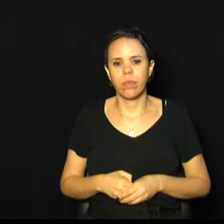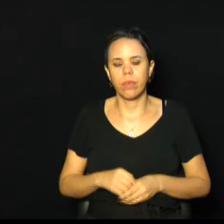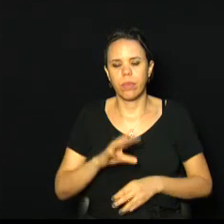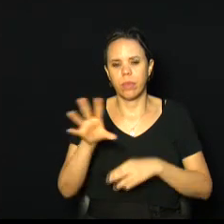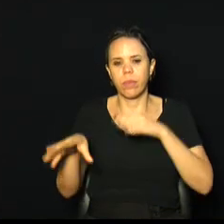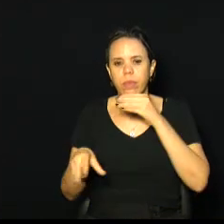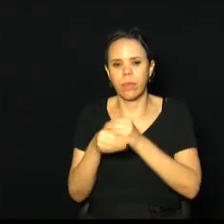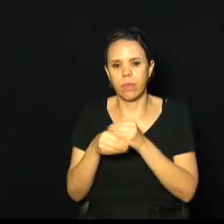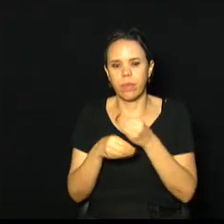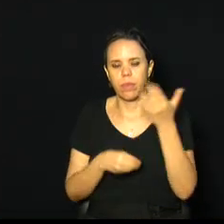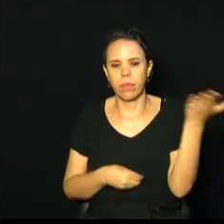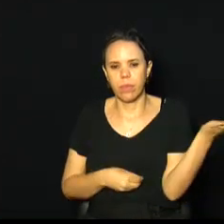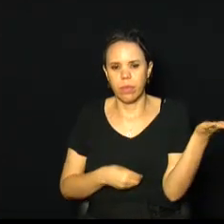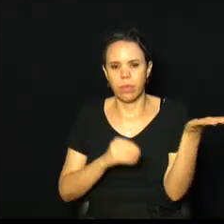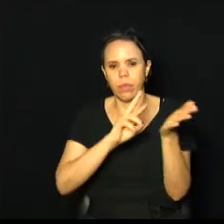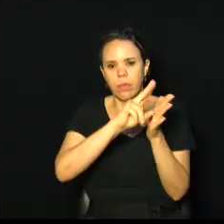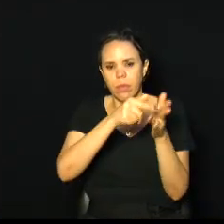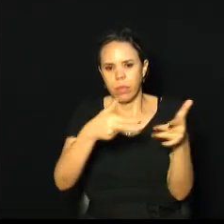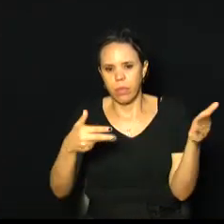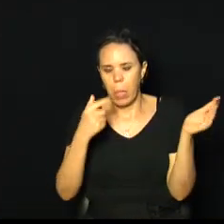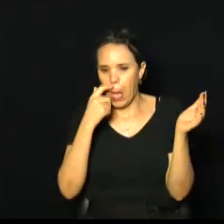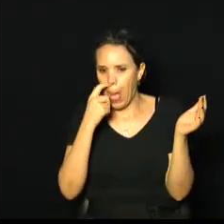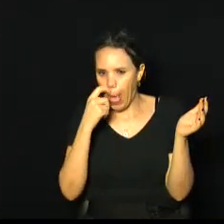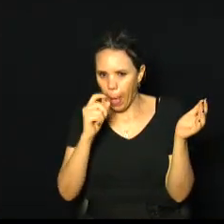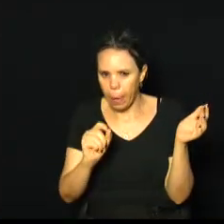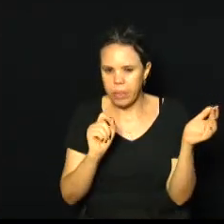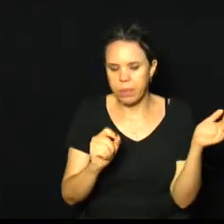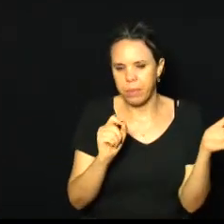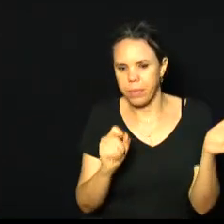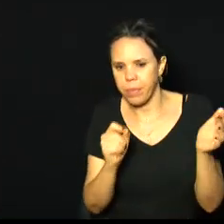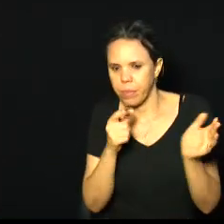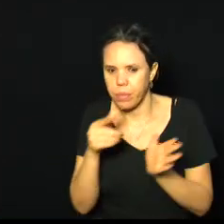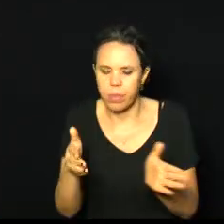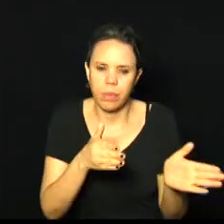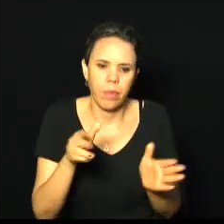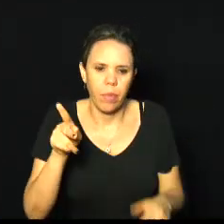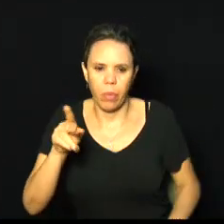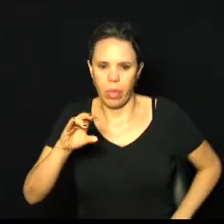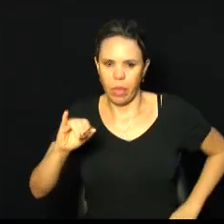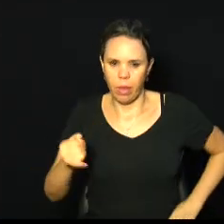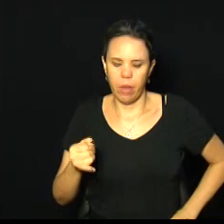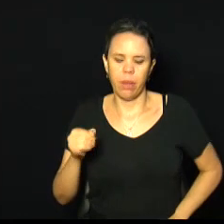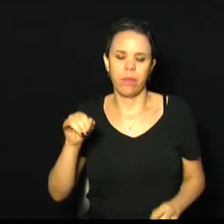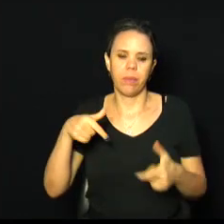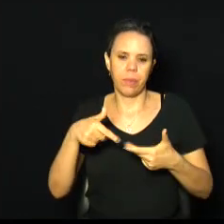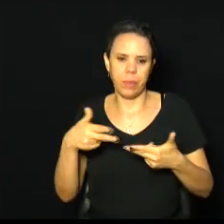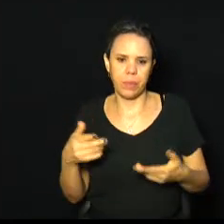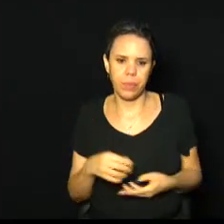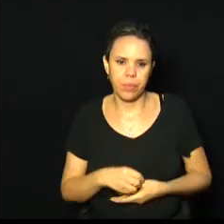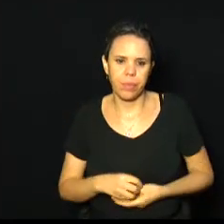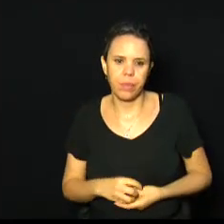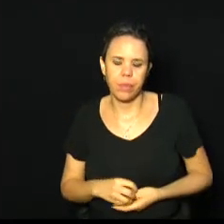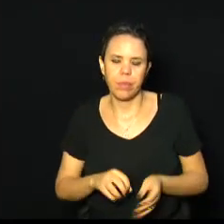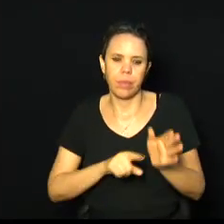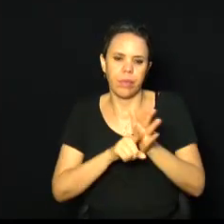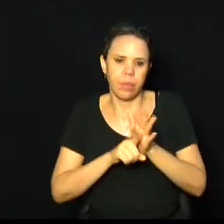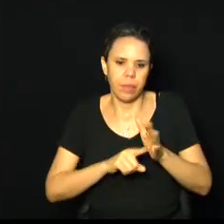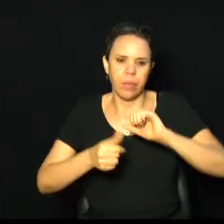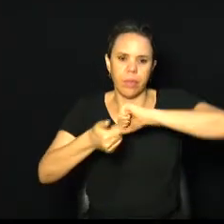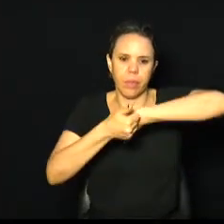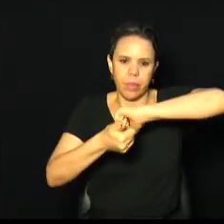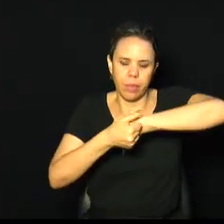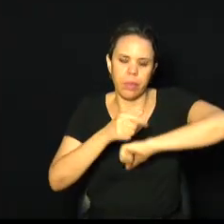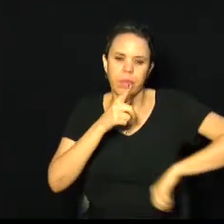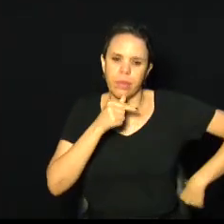complementar, aí os vários indicadores que a bacia do PCJ trabalha, né, que é índice de qualidade das